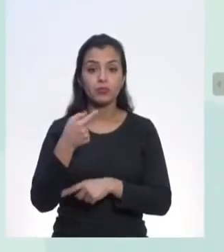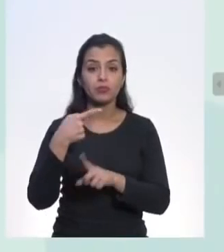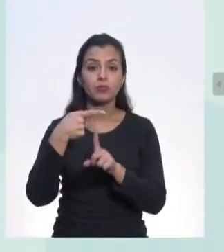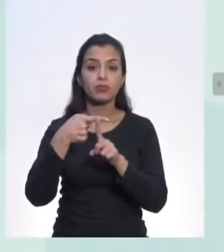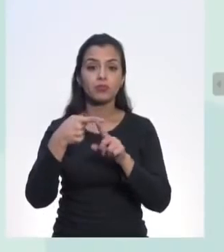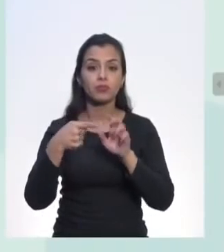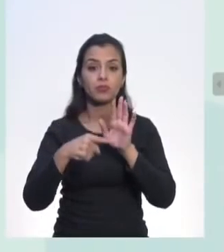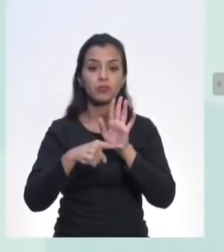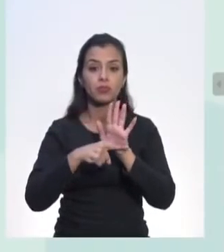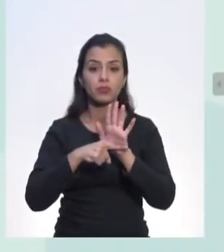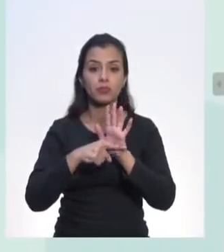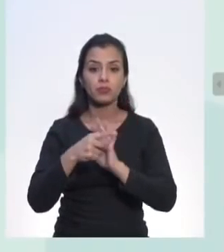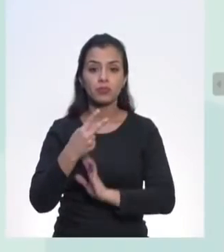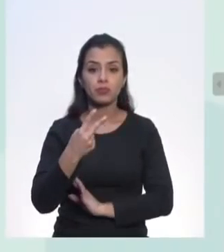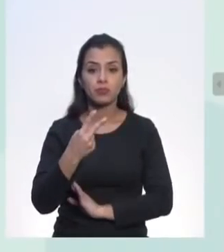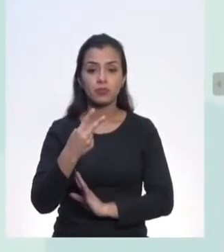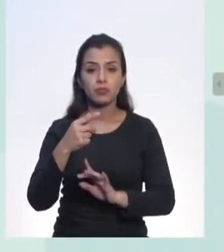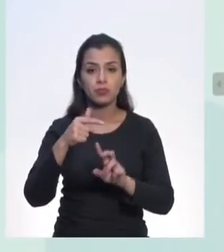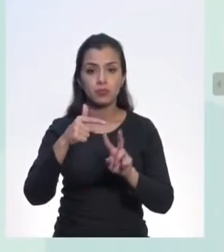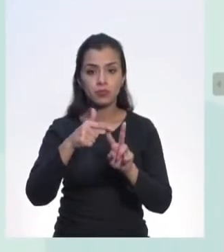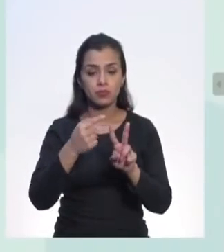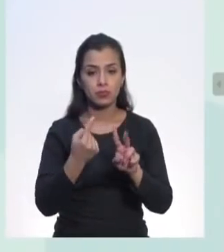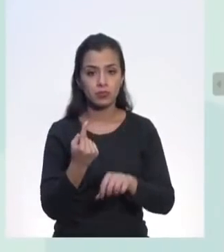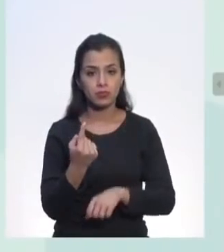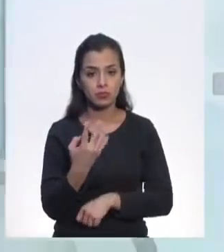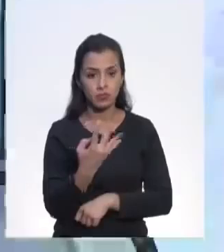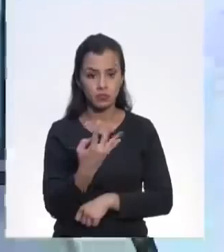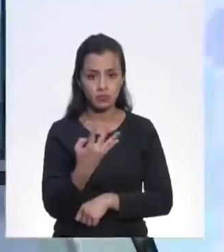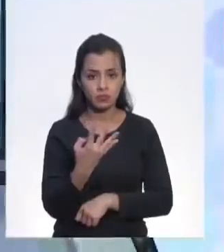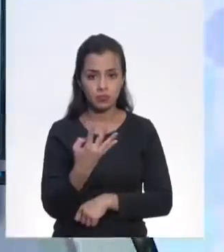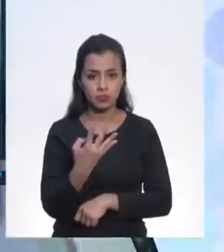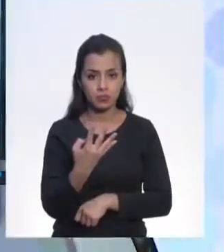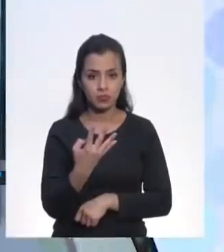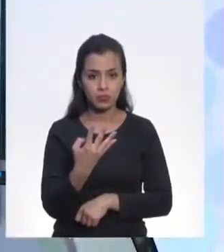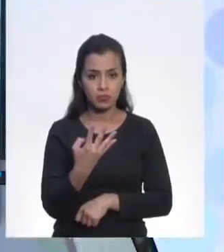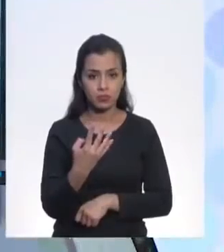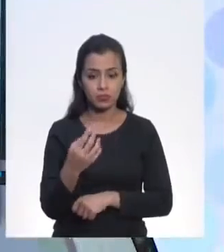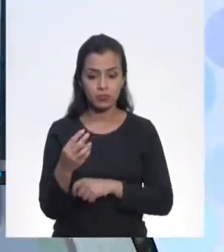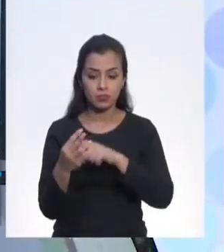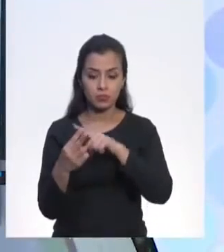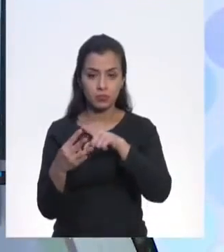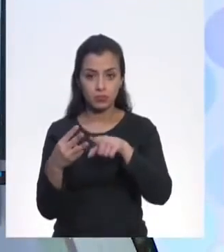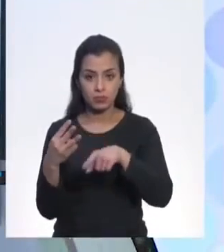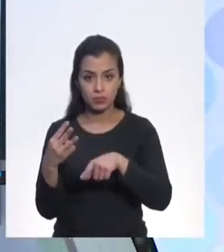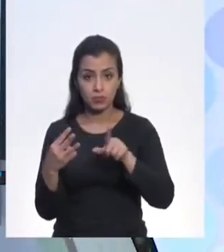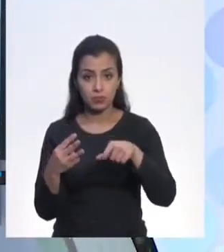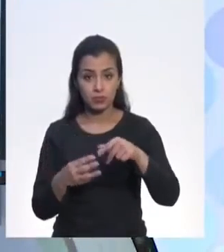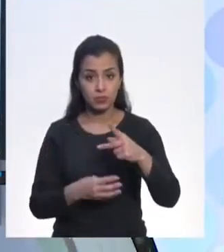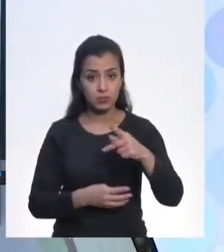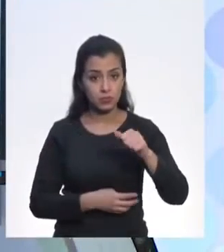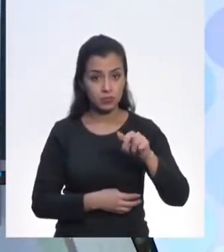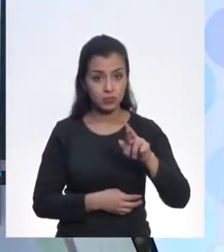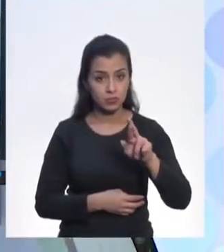de 14 sobre menos 2. Como os três números são pares, eu vou